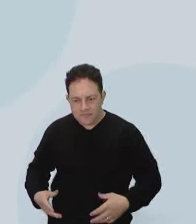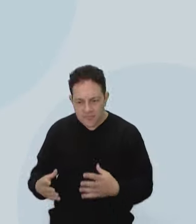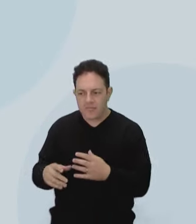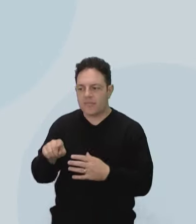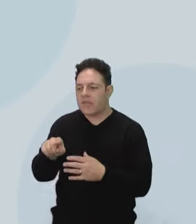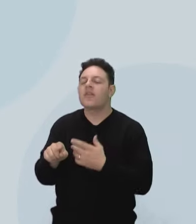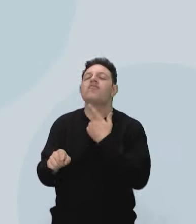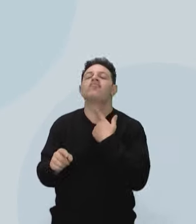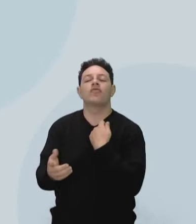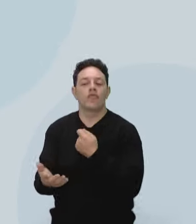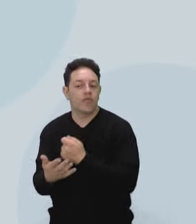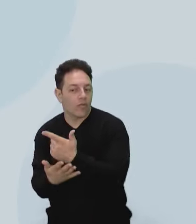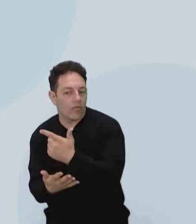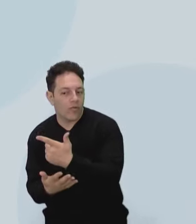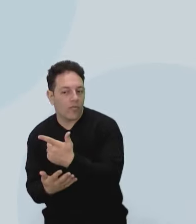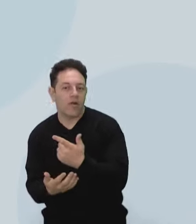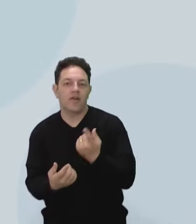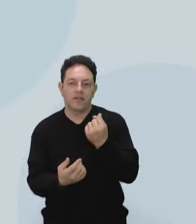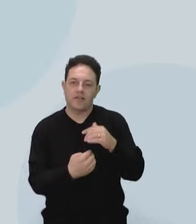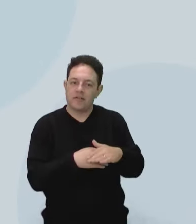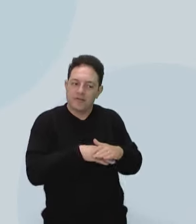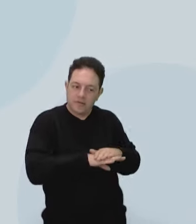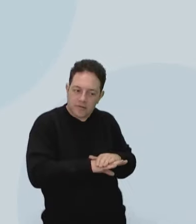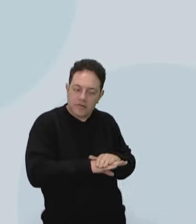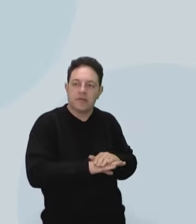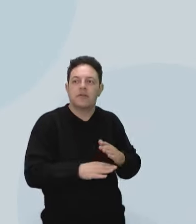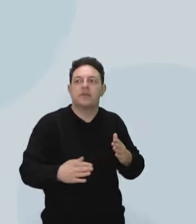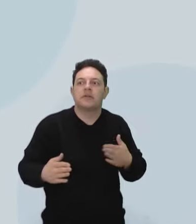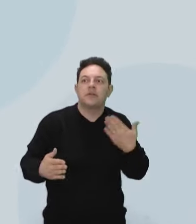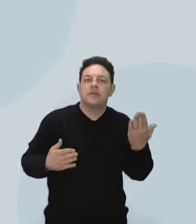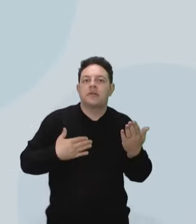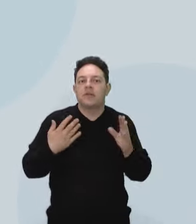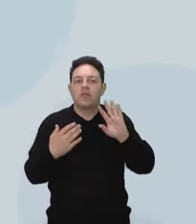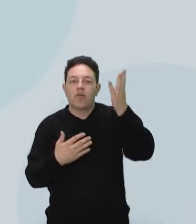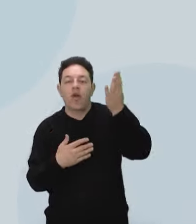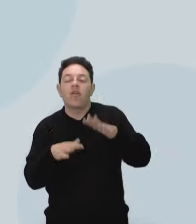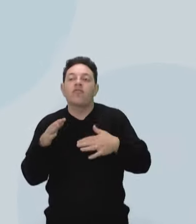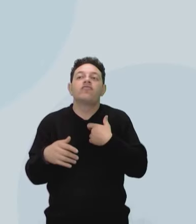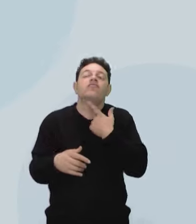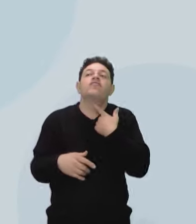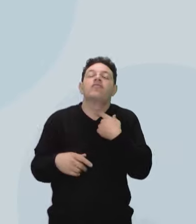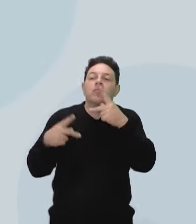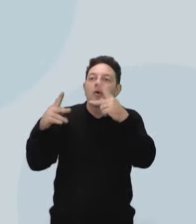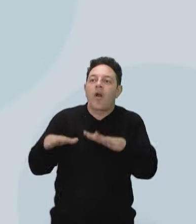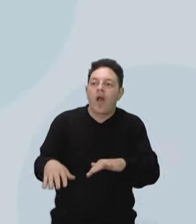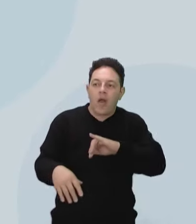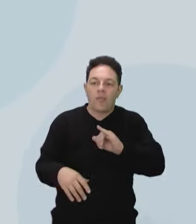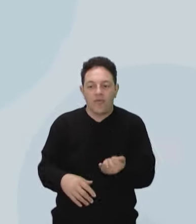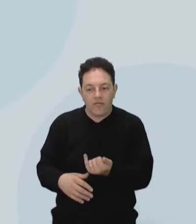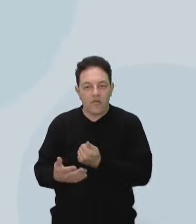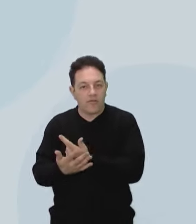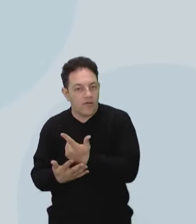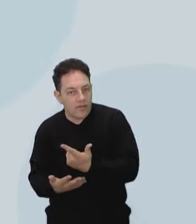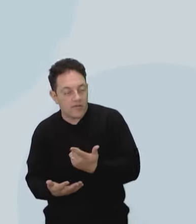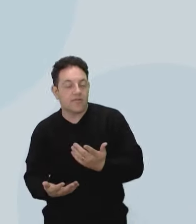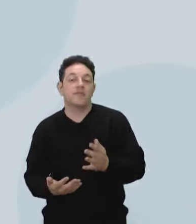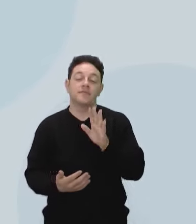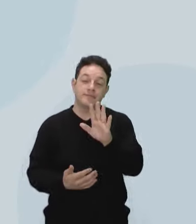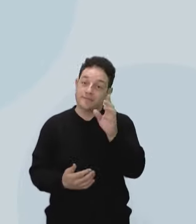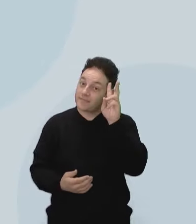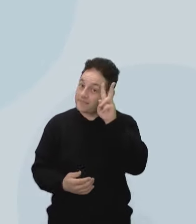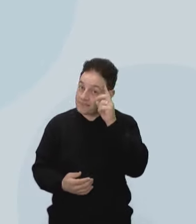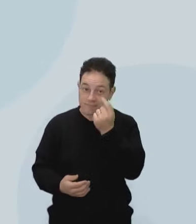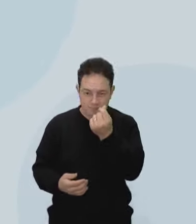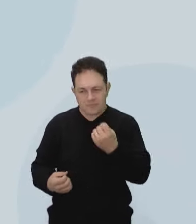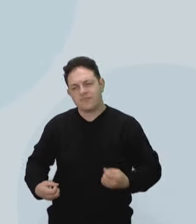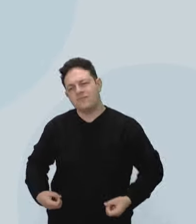objeto desejado e guardar aí para as emergências e para as coisas que acontecem no dia a dia. Lembrando que gastar é